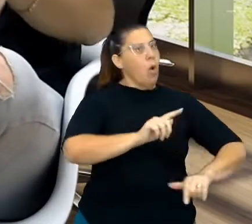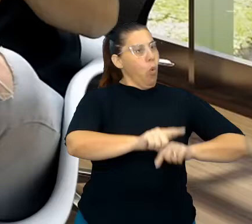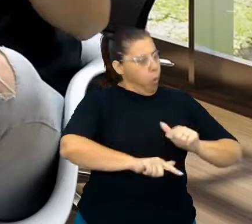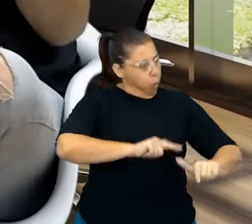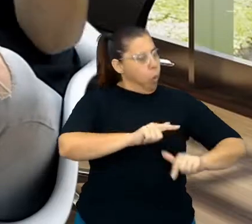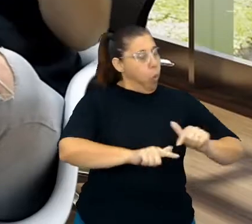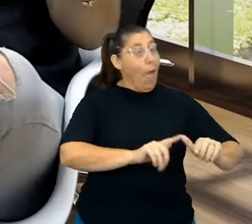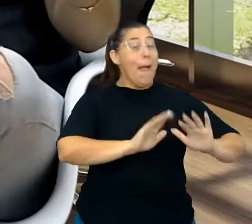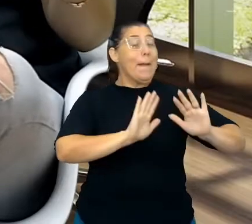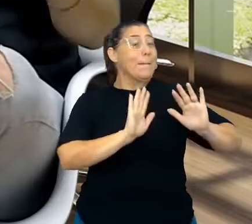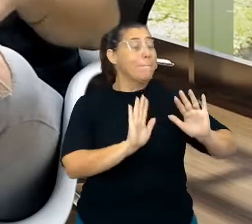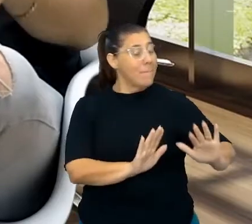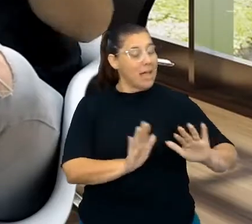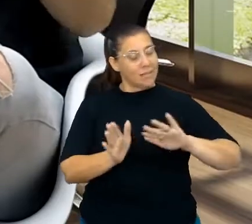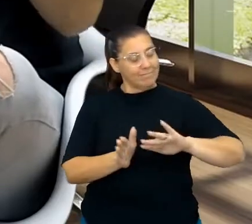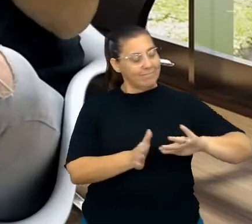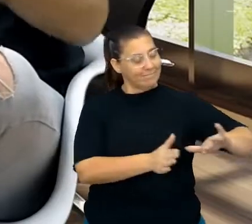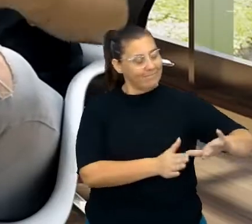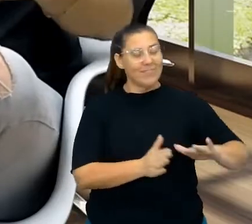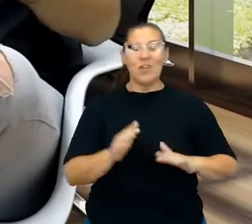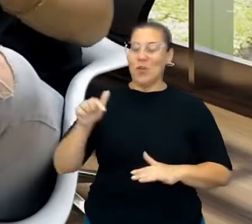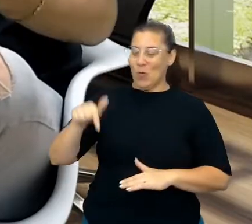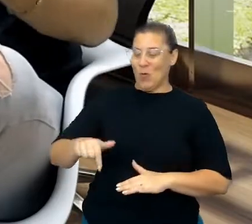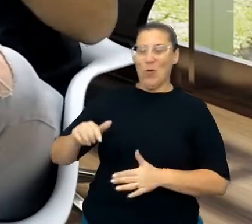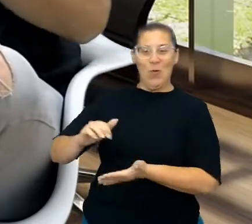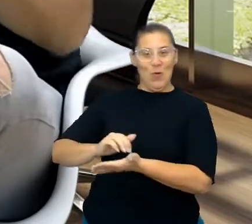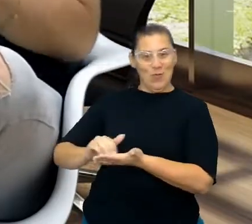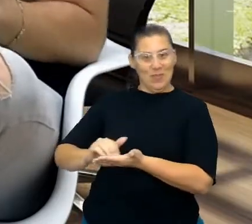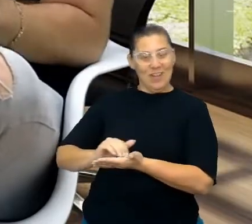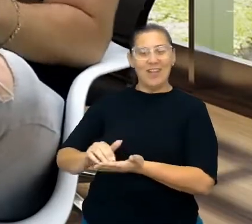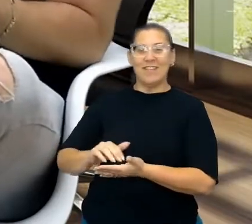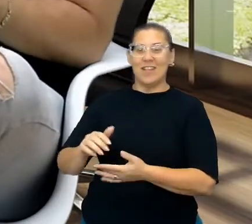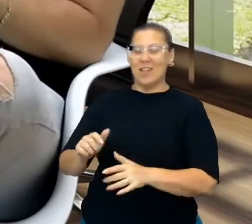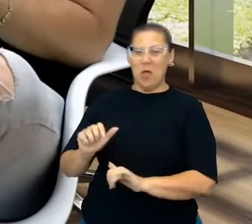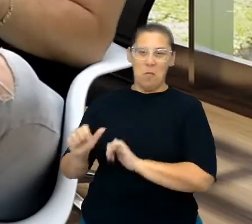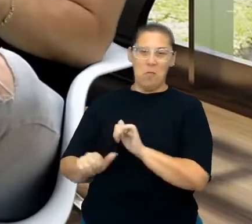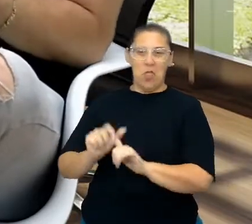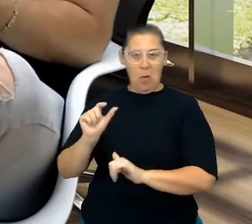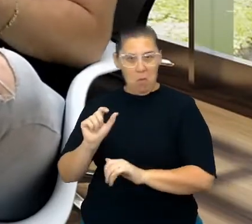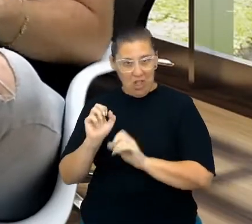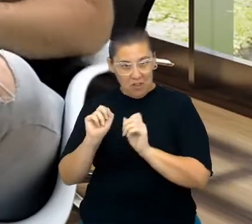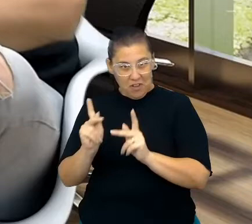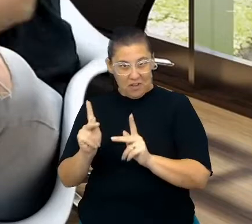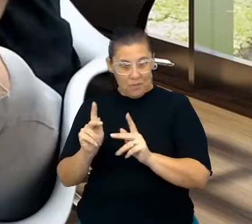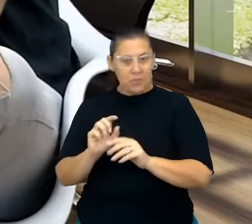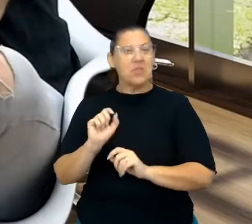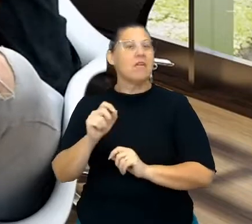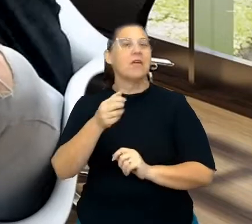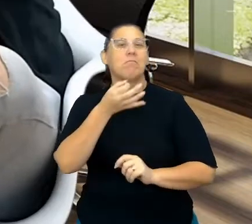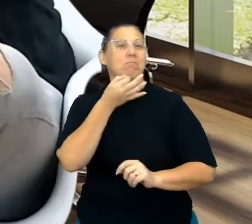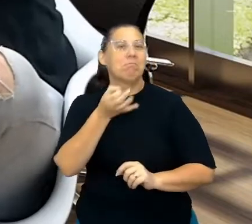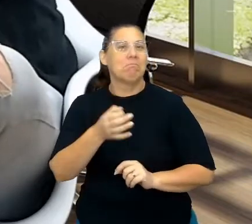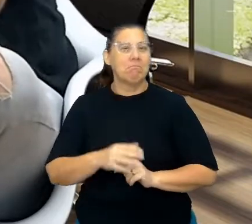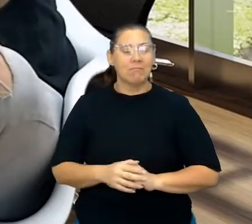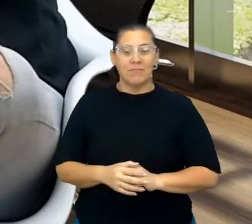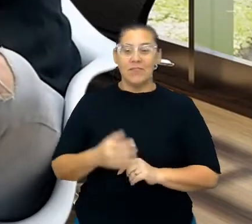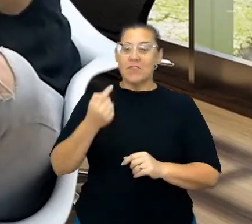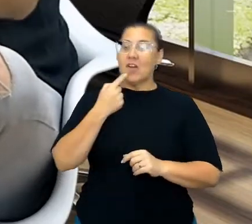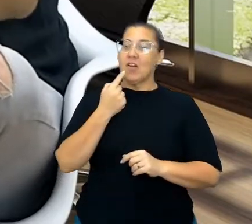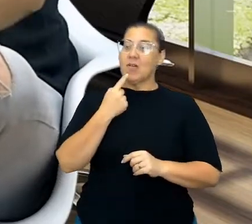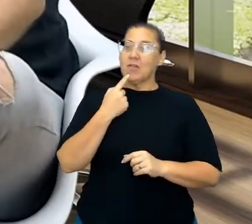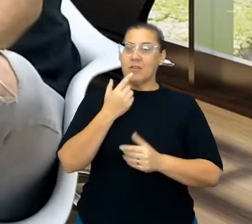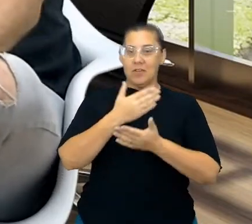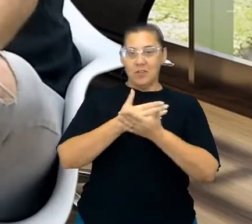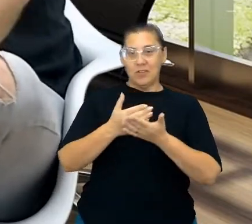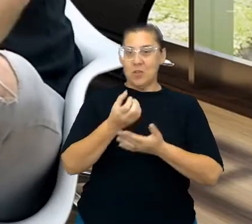trabalho. Mas a gente está em um outro espaço para mudar um pouco, né, Júlia? O que você acha? Vamos fazer o seguinte, vamos começar com o